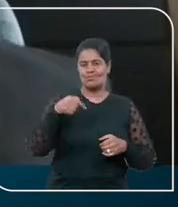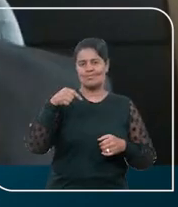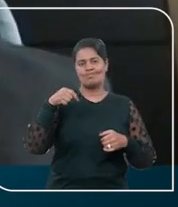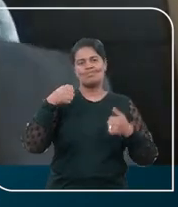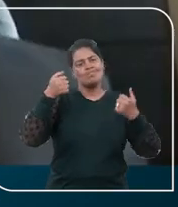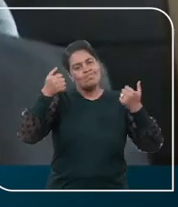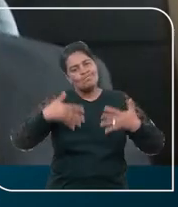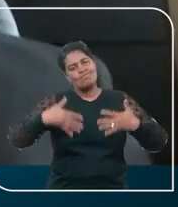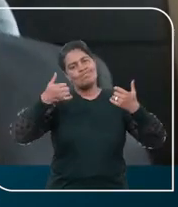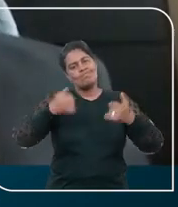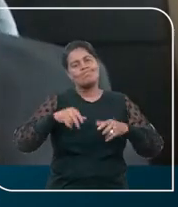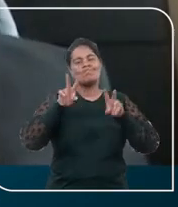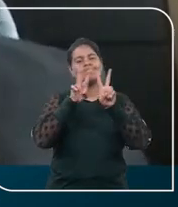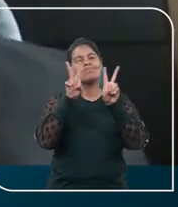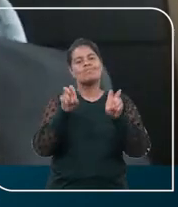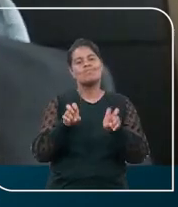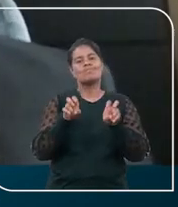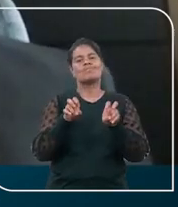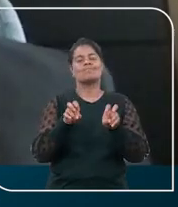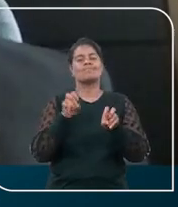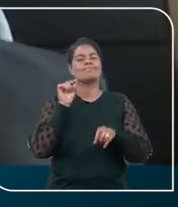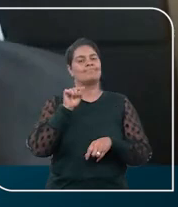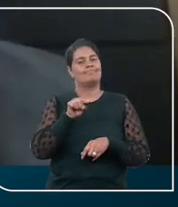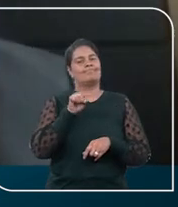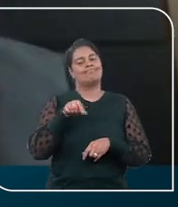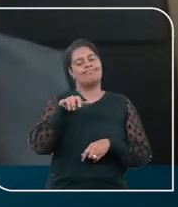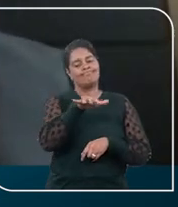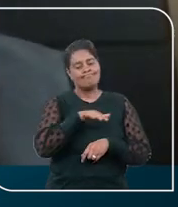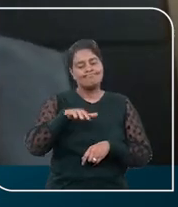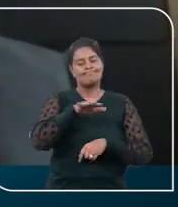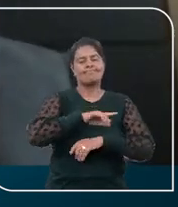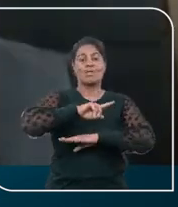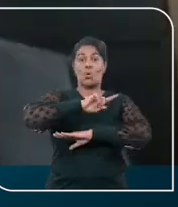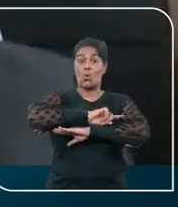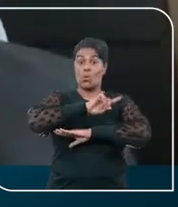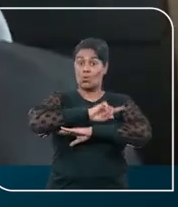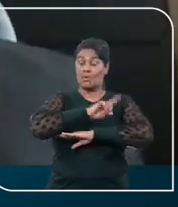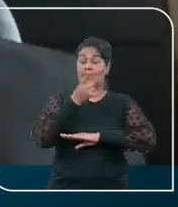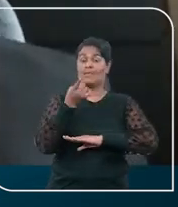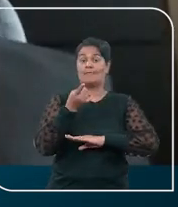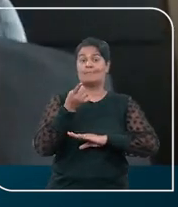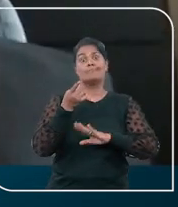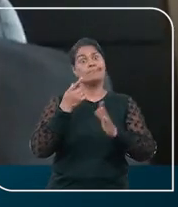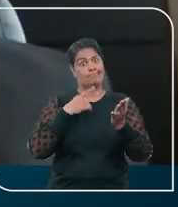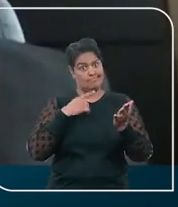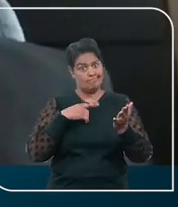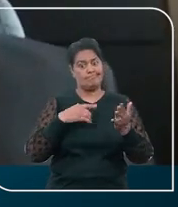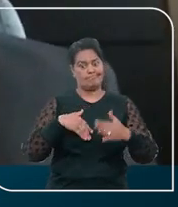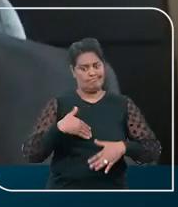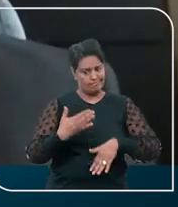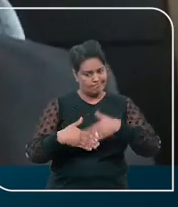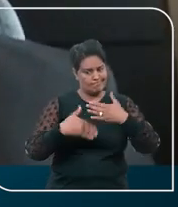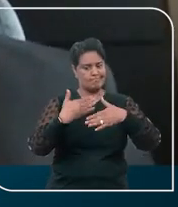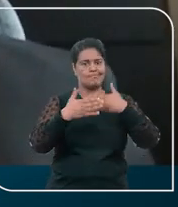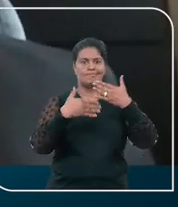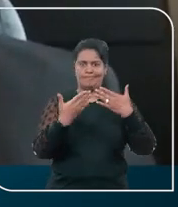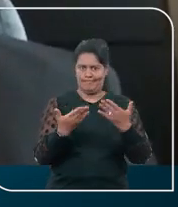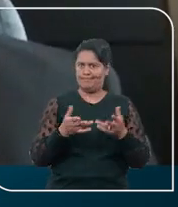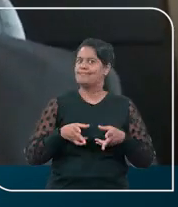sobre temas palpitantes do mundo condominial que se encontra em verdadeira evolução, né?